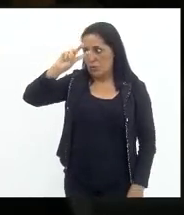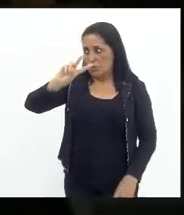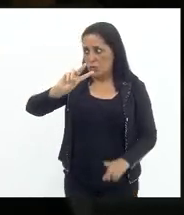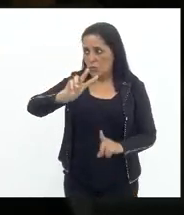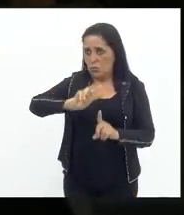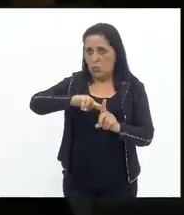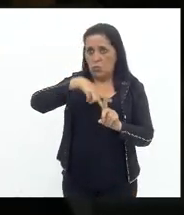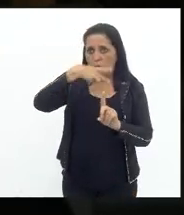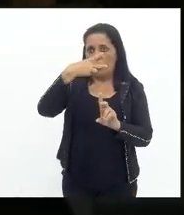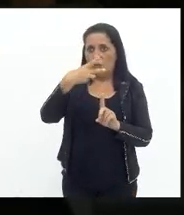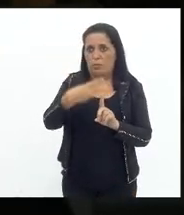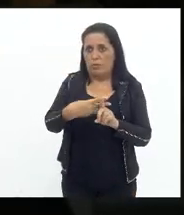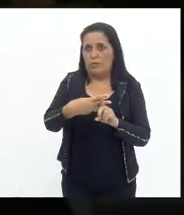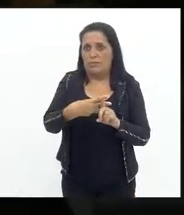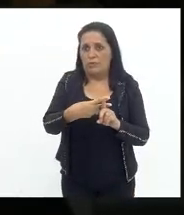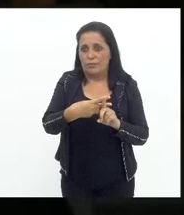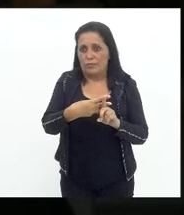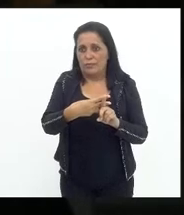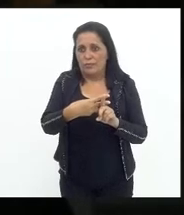espíritos duplos,